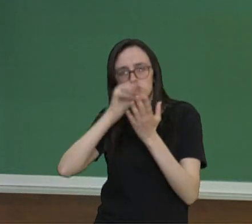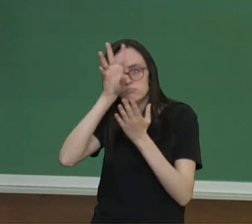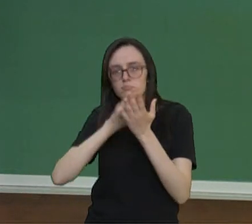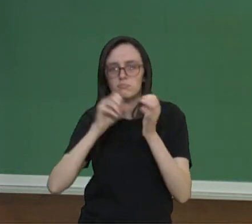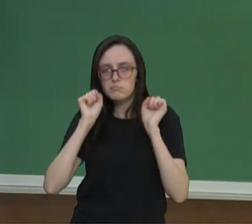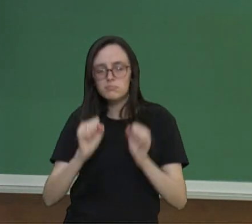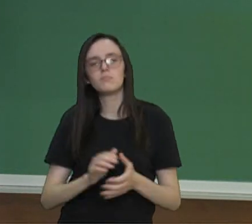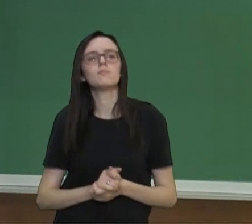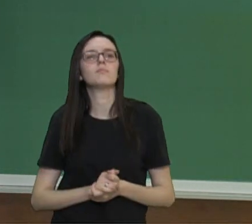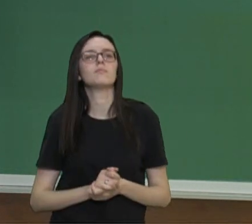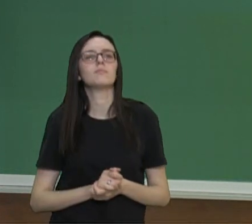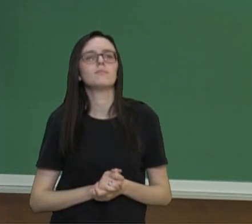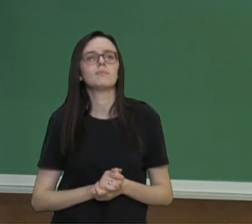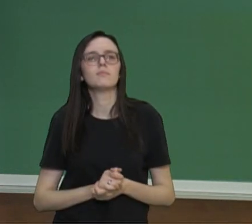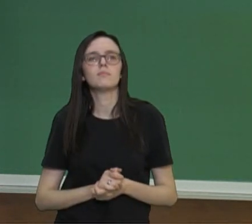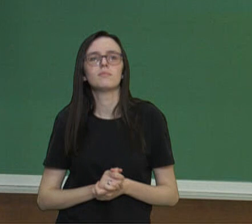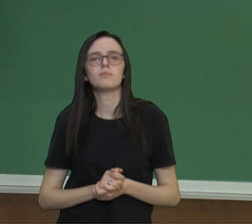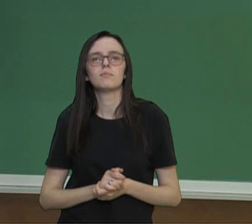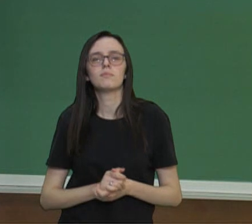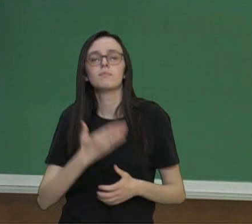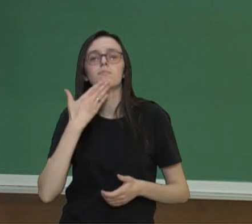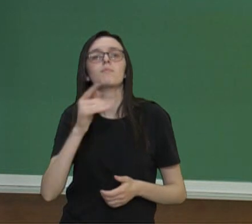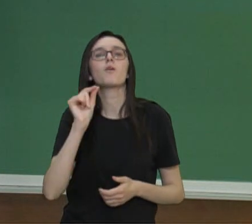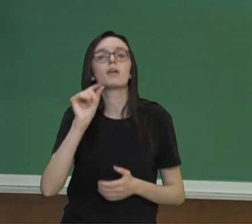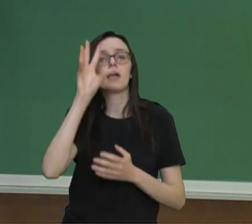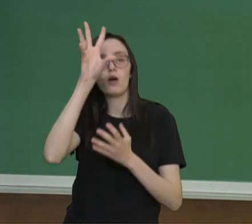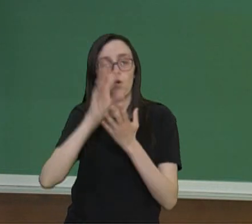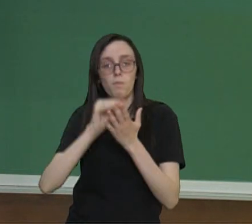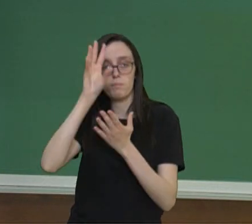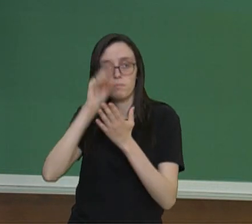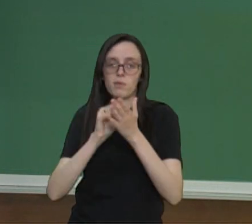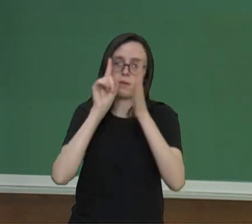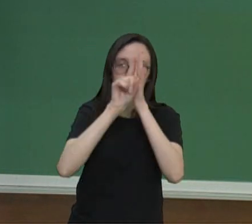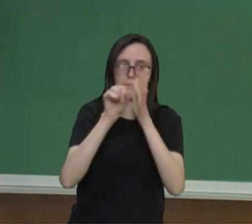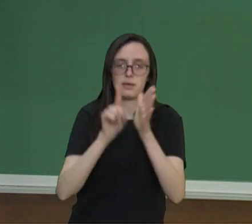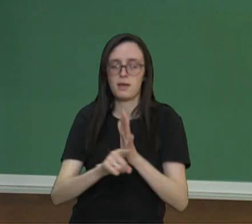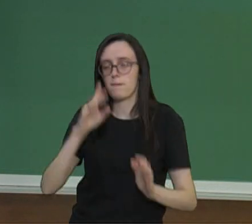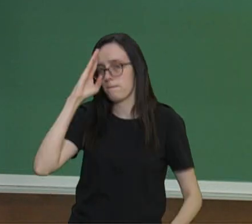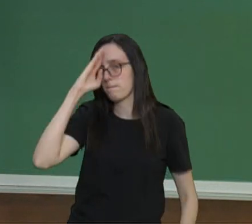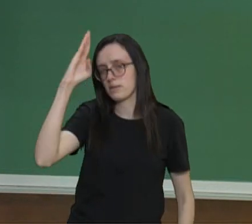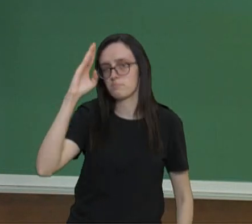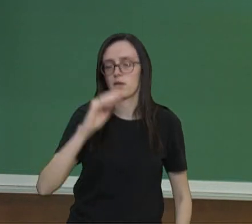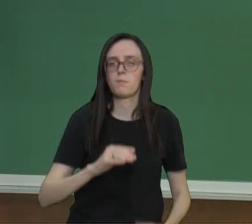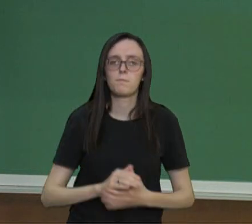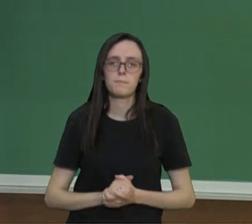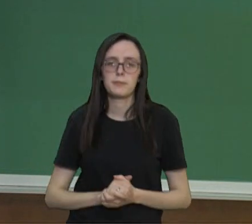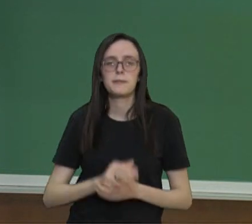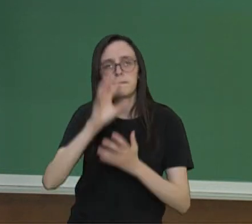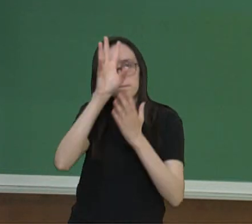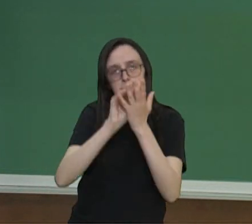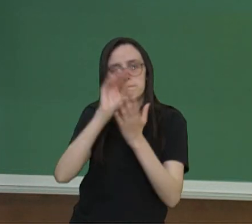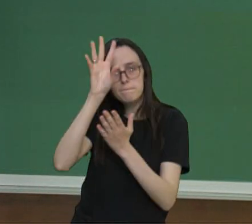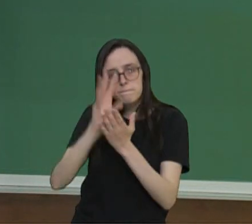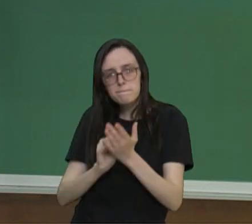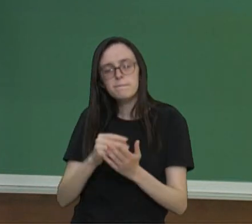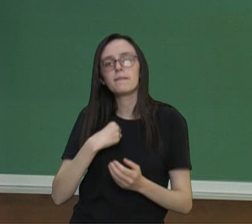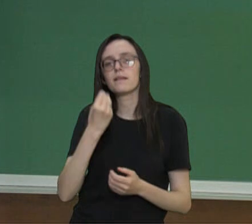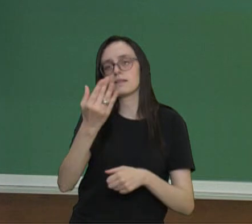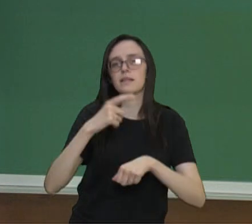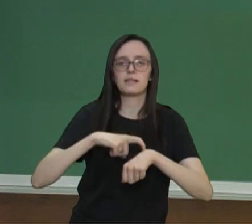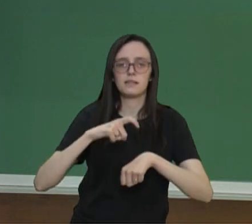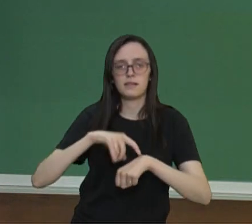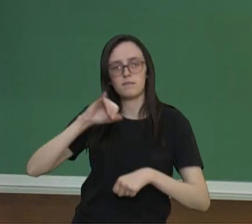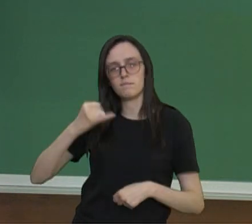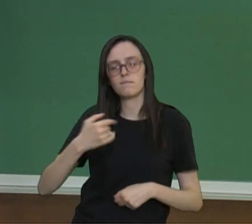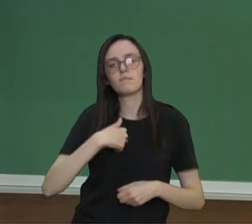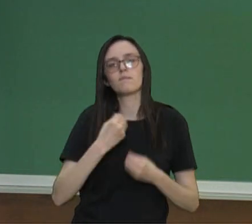tela. Então, estou pedindo para você copiar essas 2 questões principais aqui. Copia essas 2 questões, eu vou te dar um tempinho